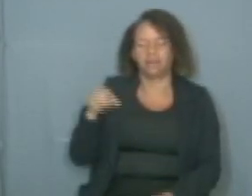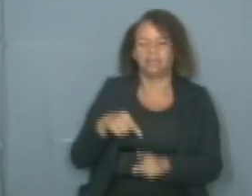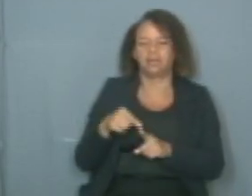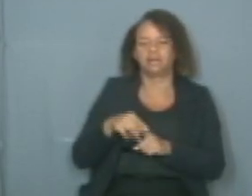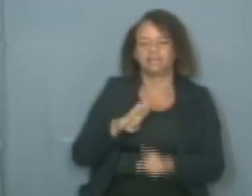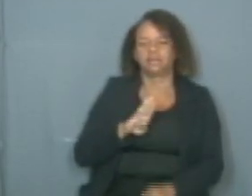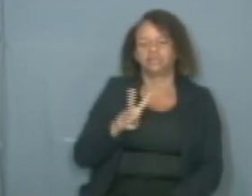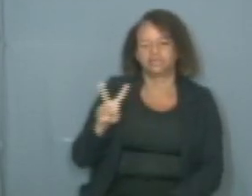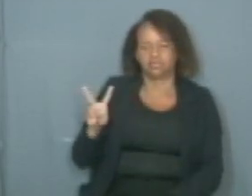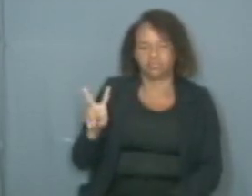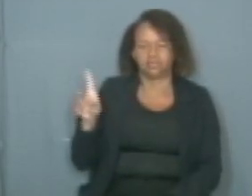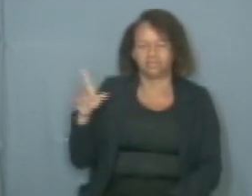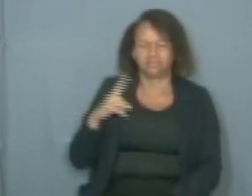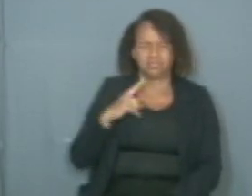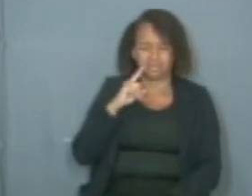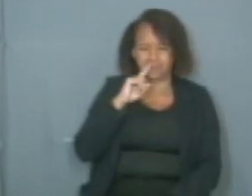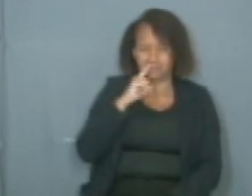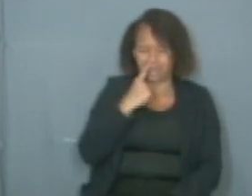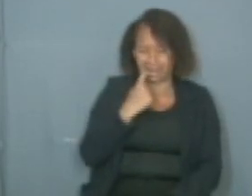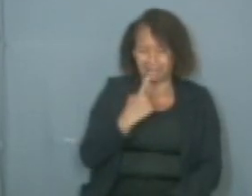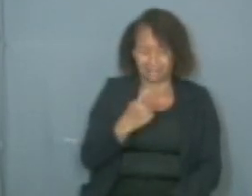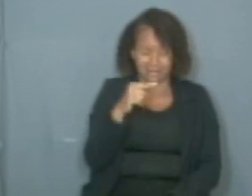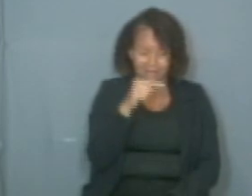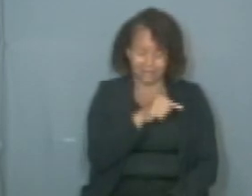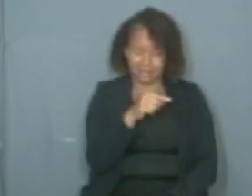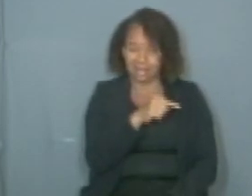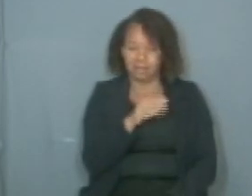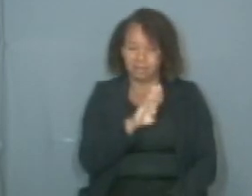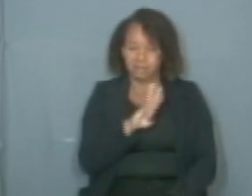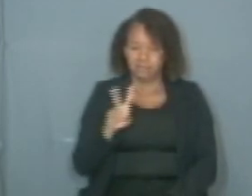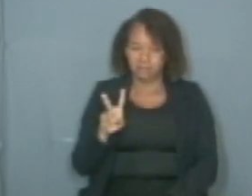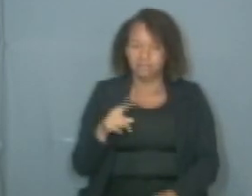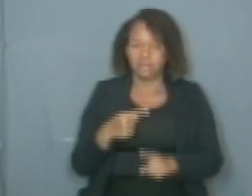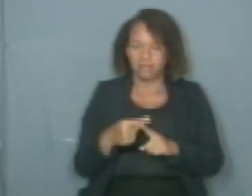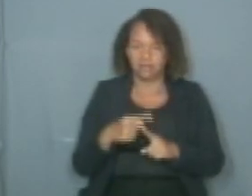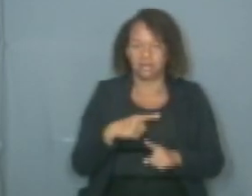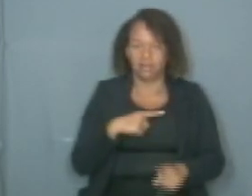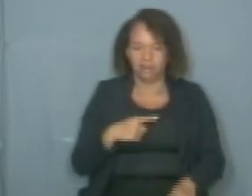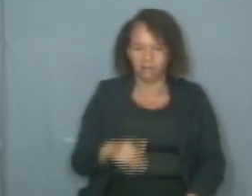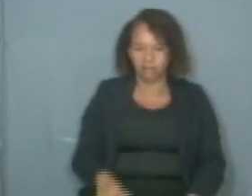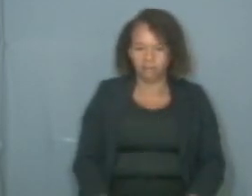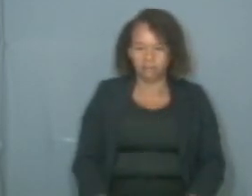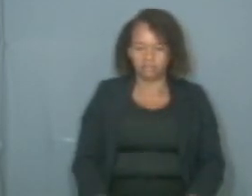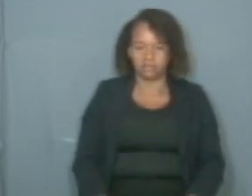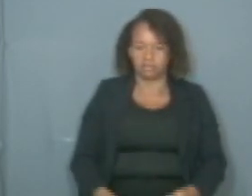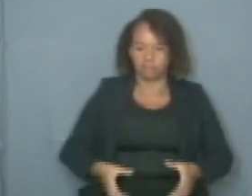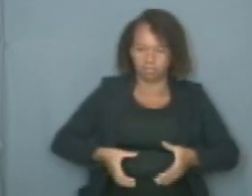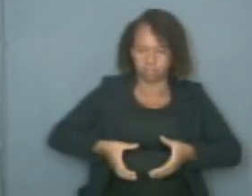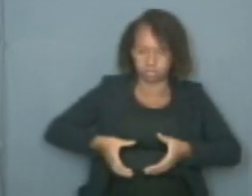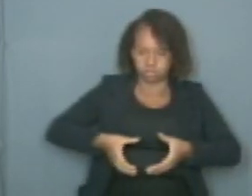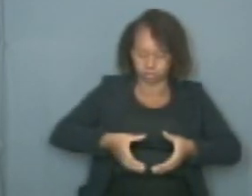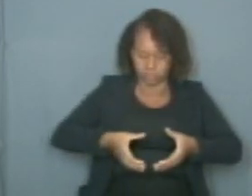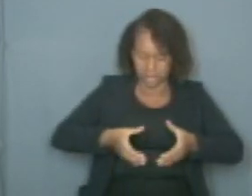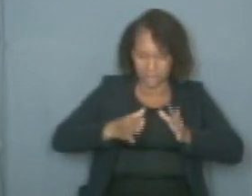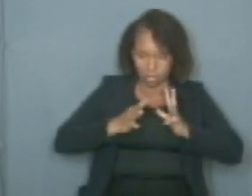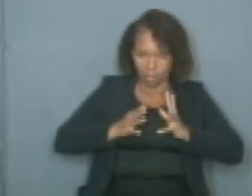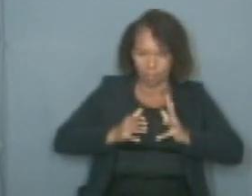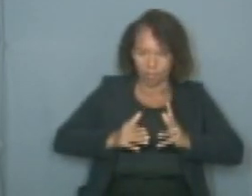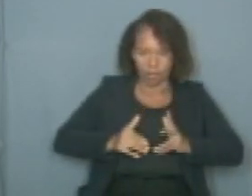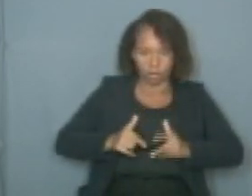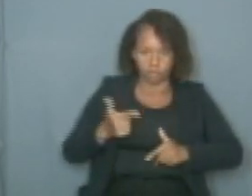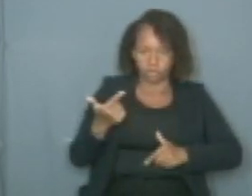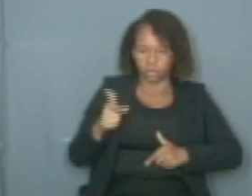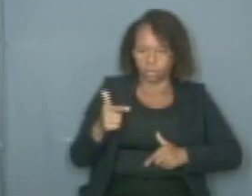que está lá com esse esgoto a céu aberto? Porque existe obstrução da drenagem. Eu queria